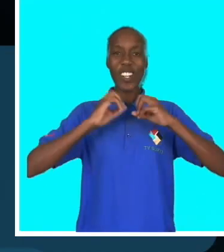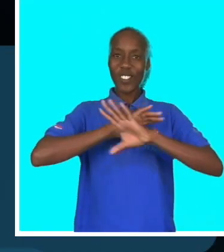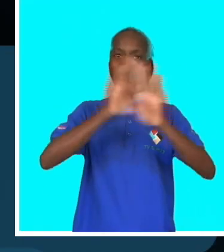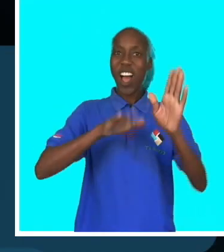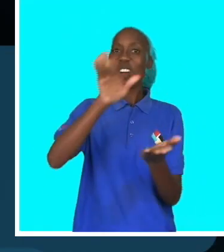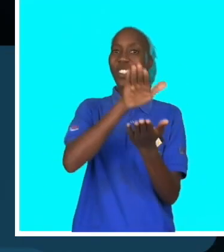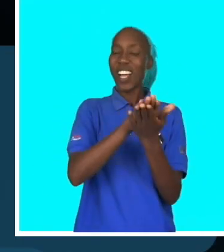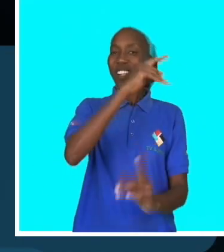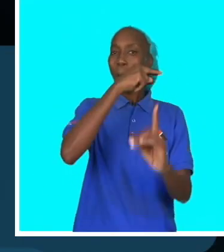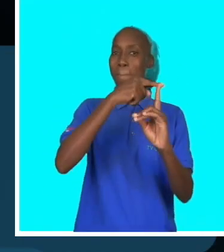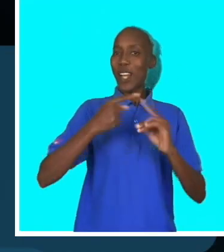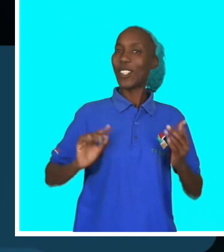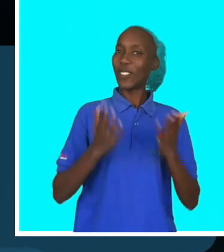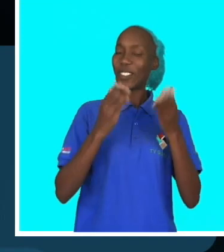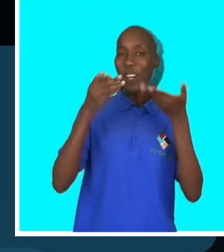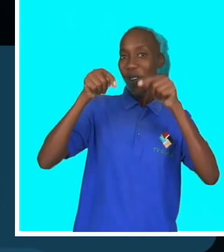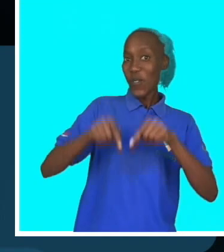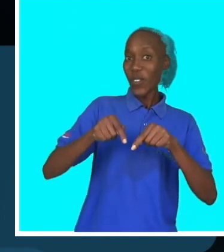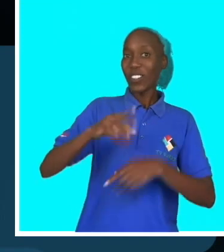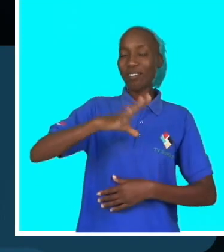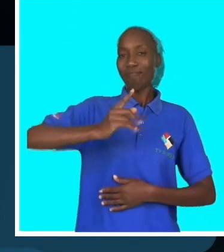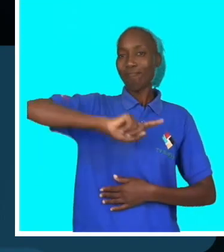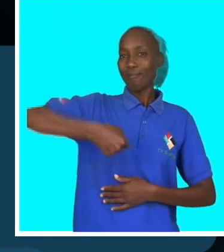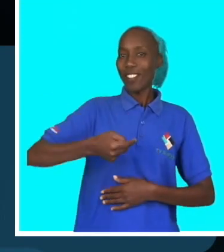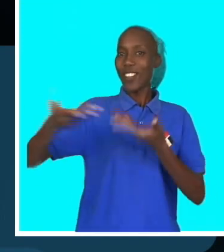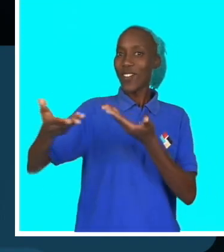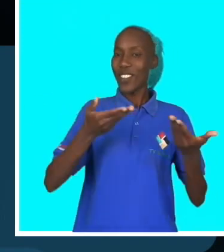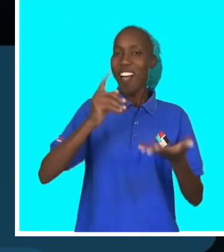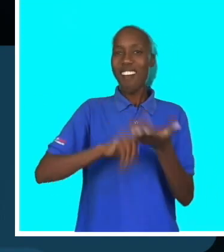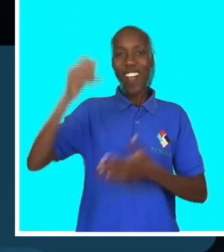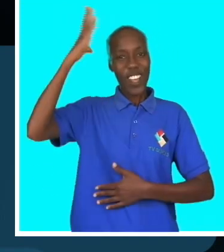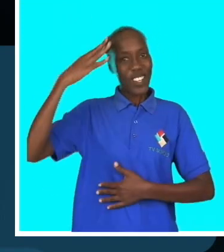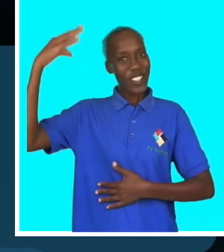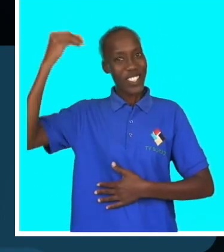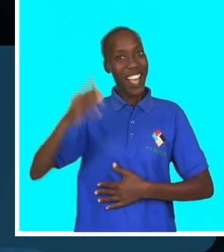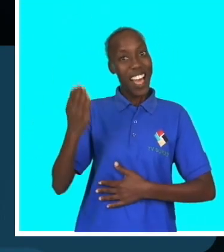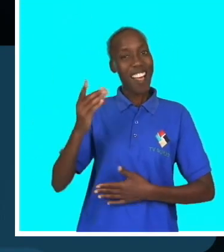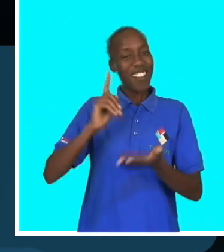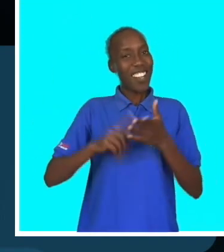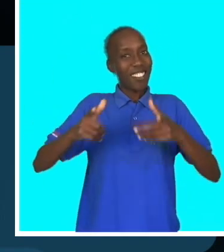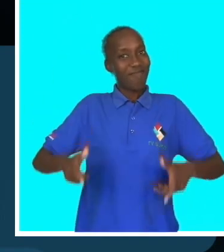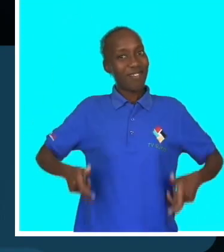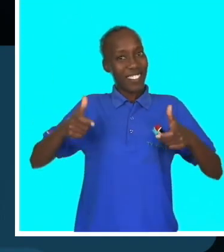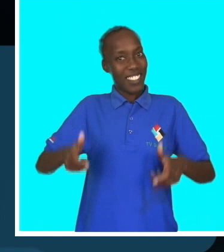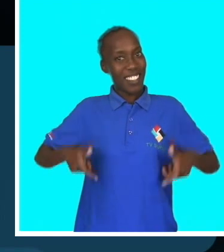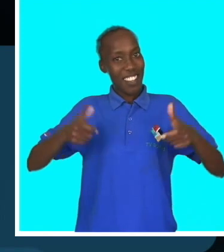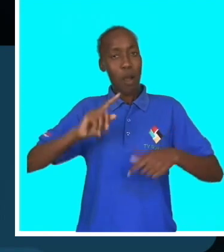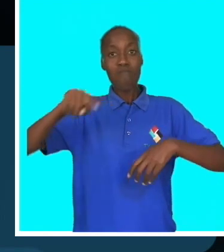Está no ar o seu espaço Mais Vida. Hoje a nossa convidada é psicóloga, ela é